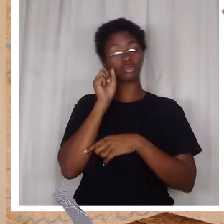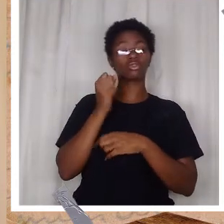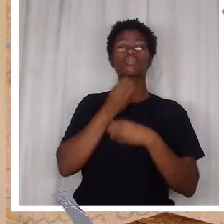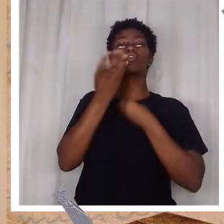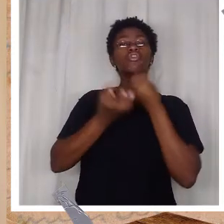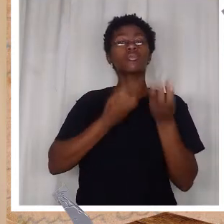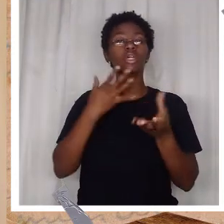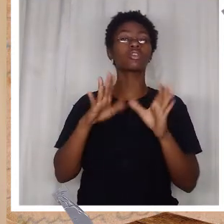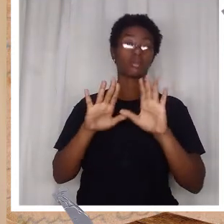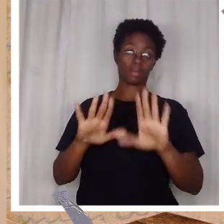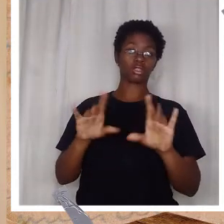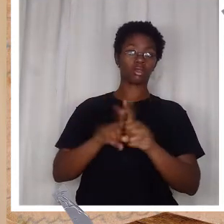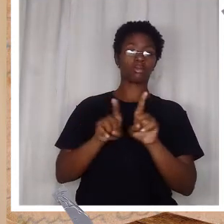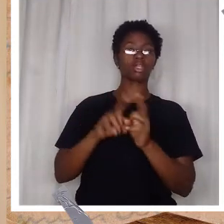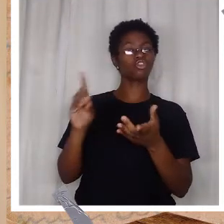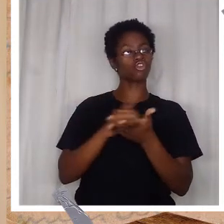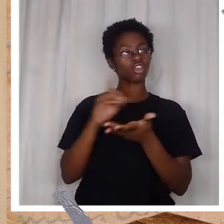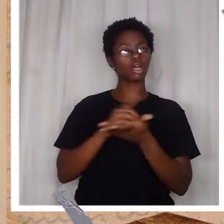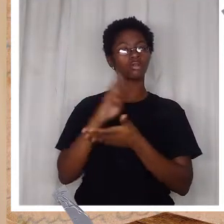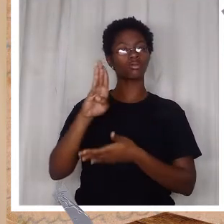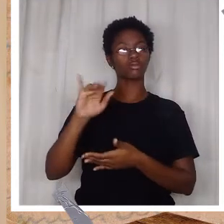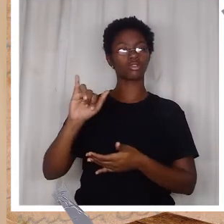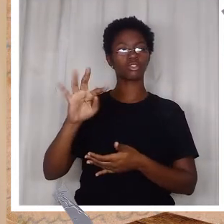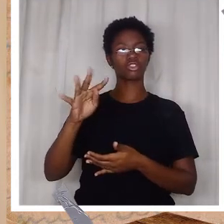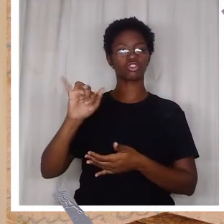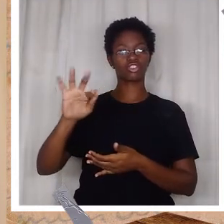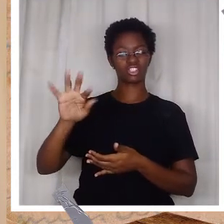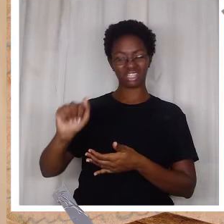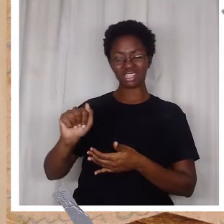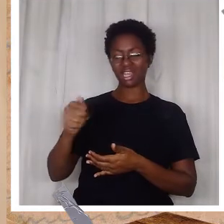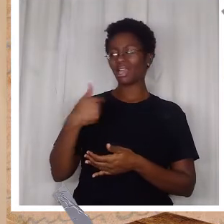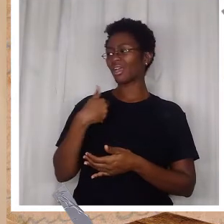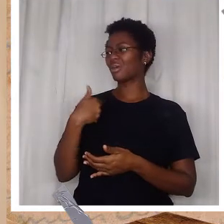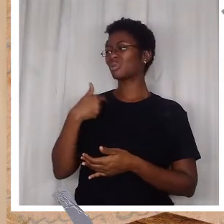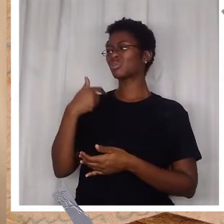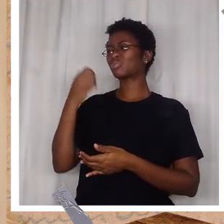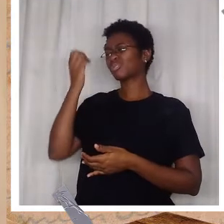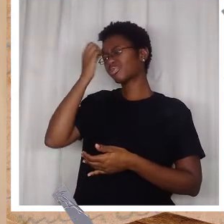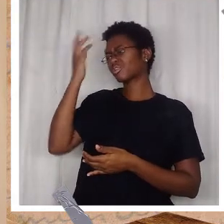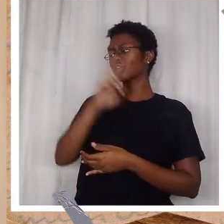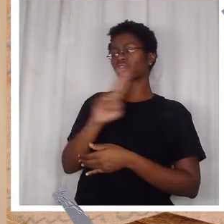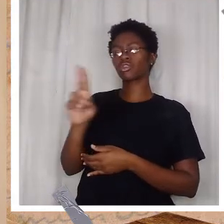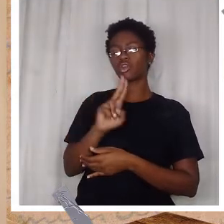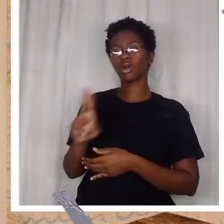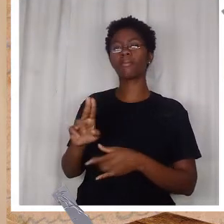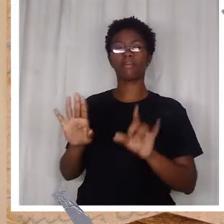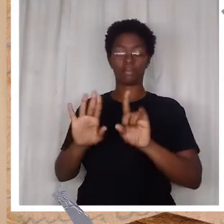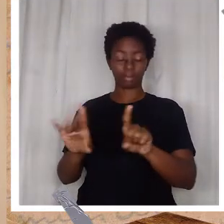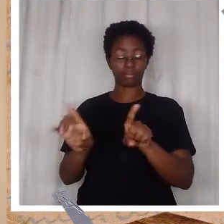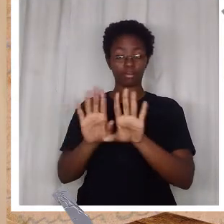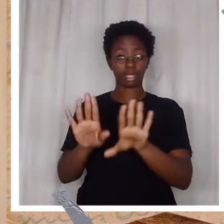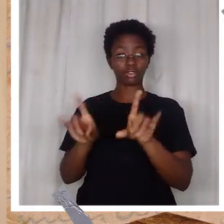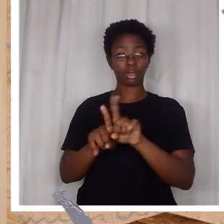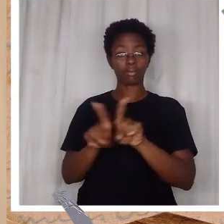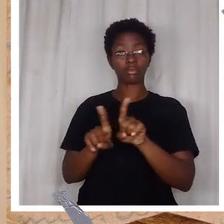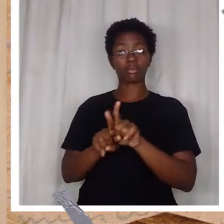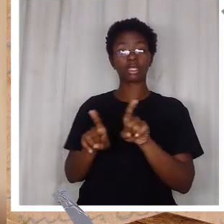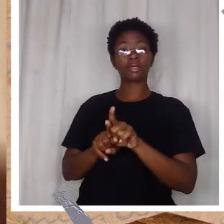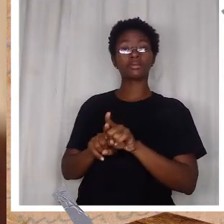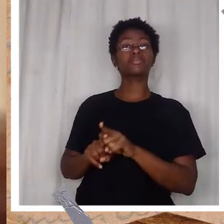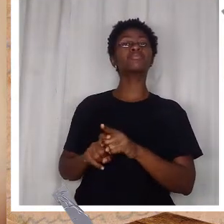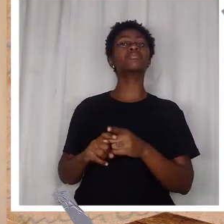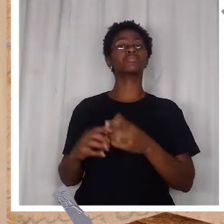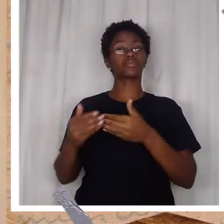Bitita, temos eu não vou saber descrever os outros 5 livros dela, mas além da antologia poética, mas tem